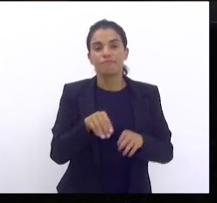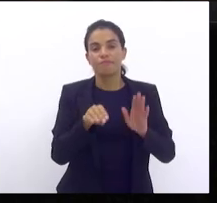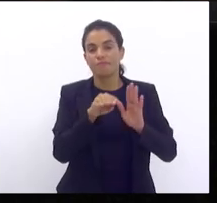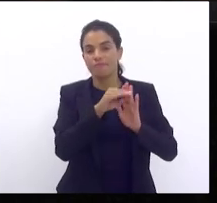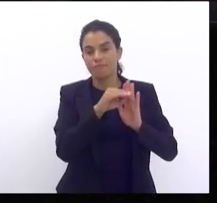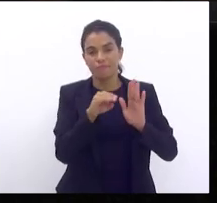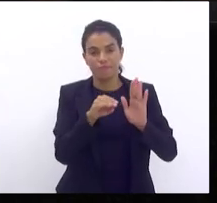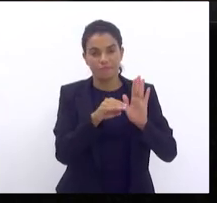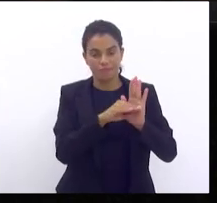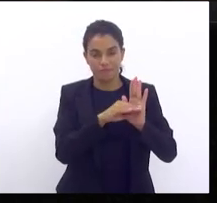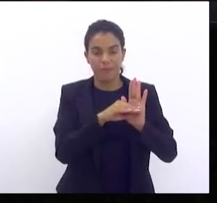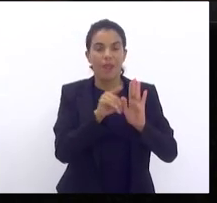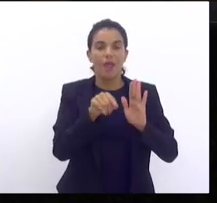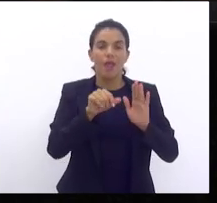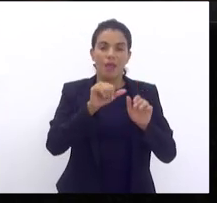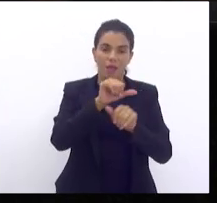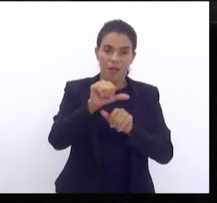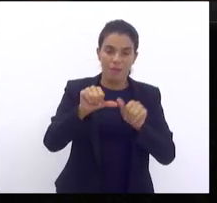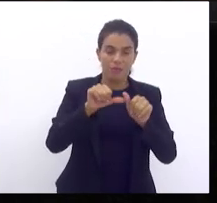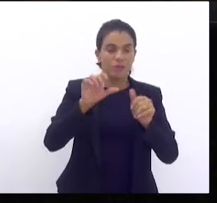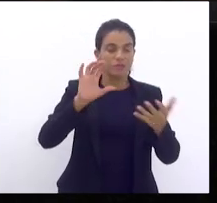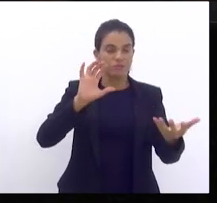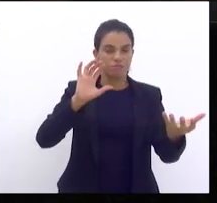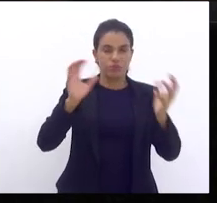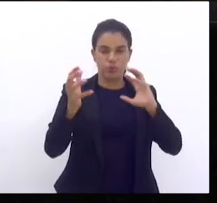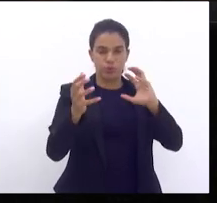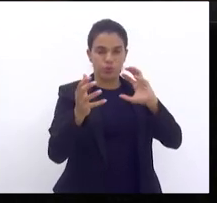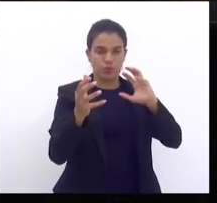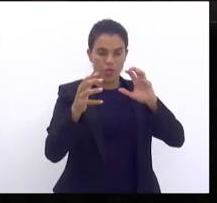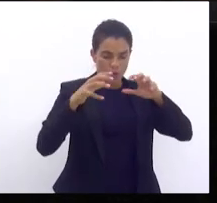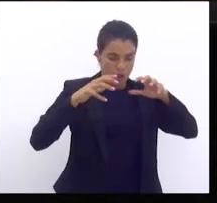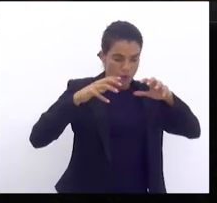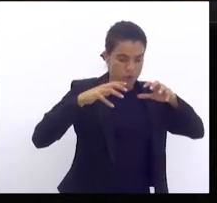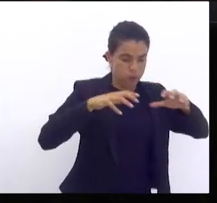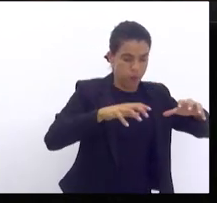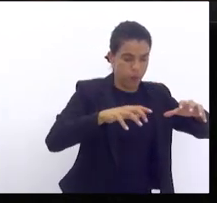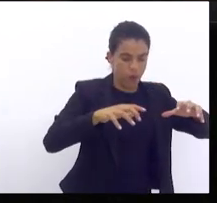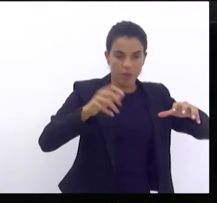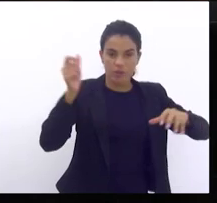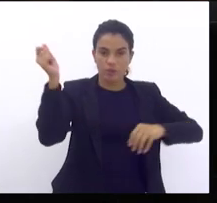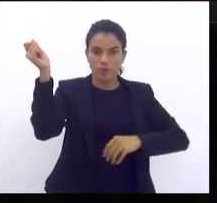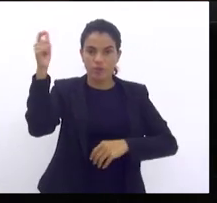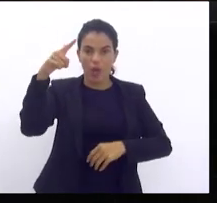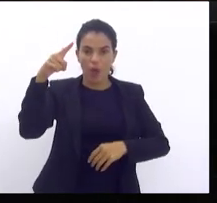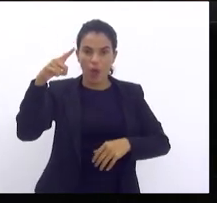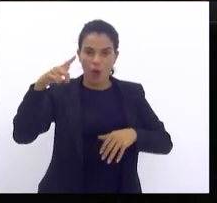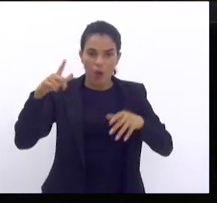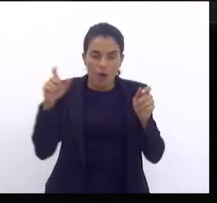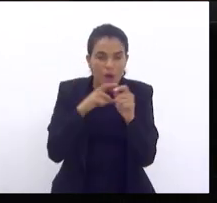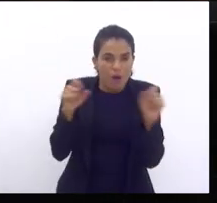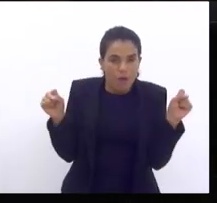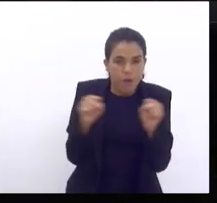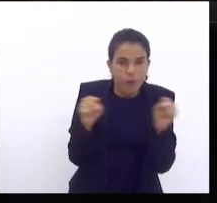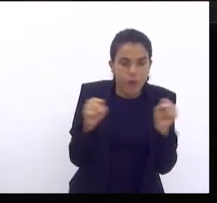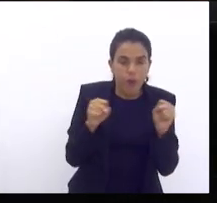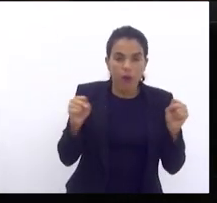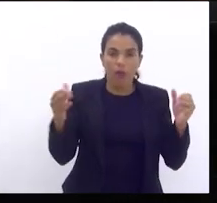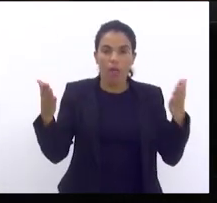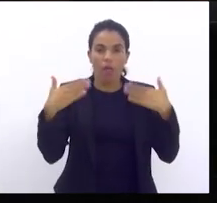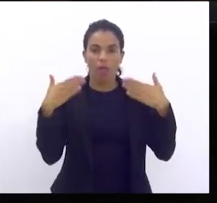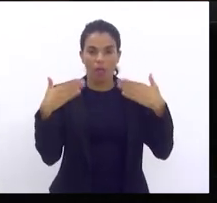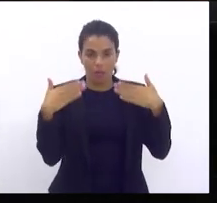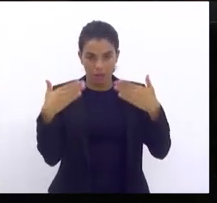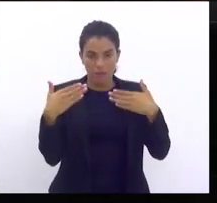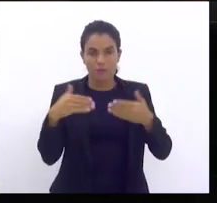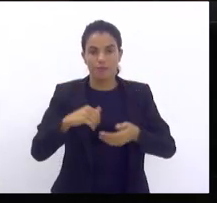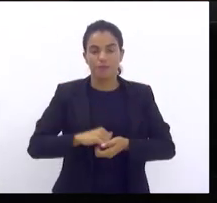são as mudanças climáticas tive lendo com mais profundidade hoje Deputado o